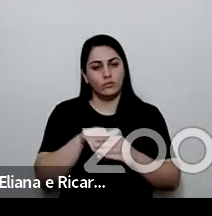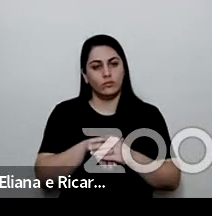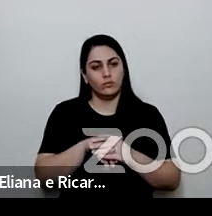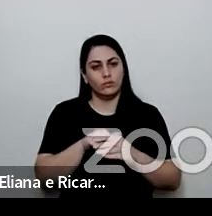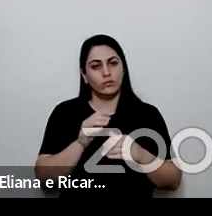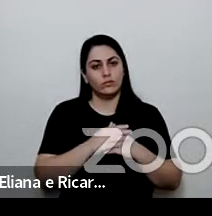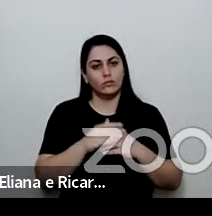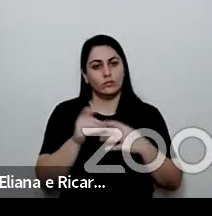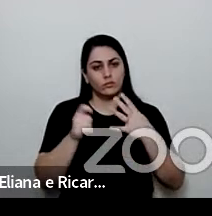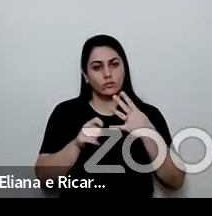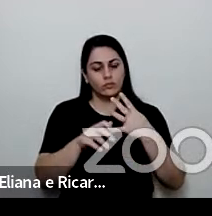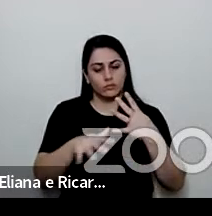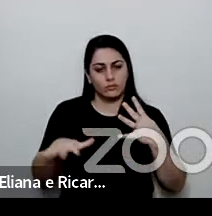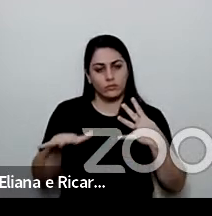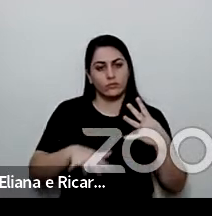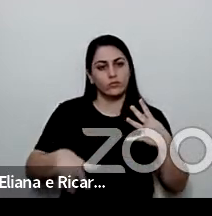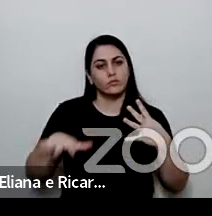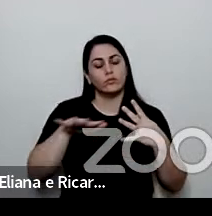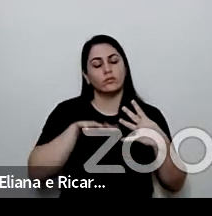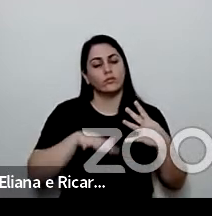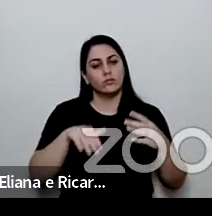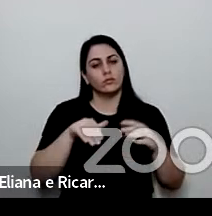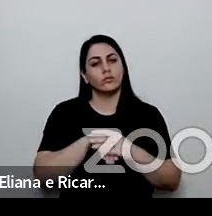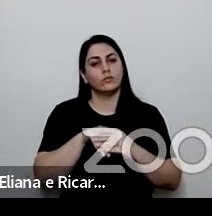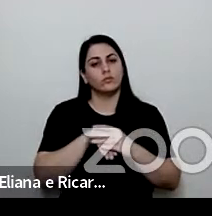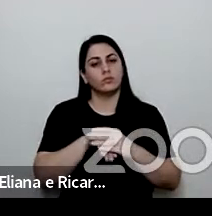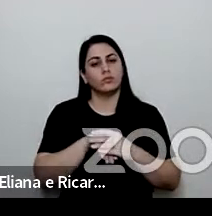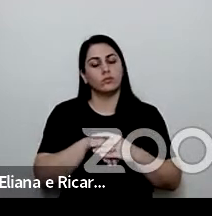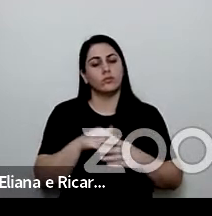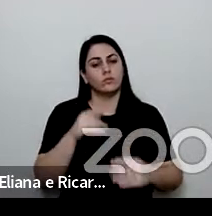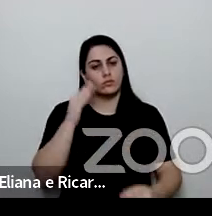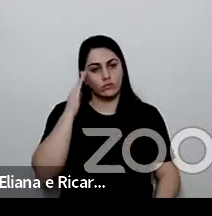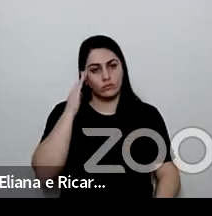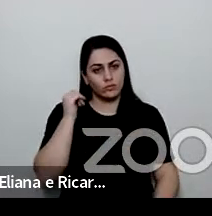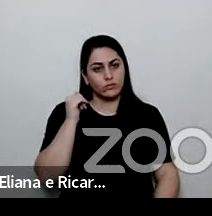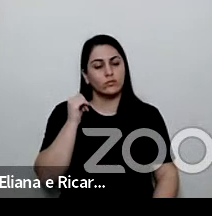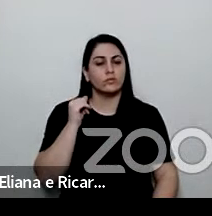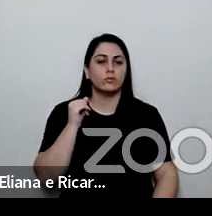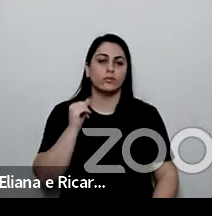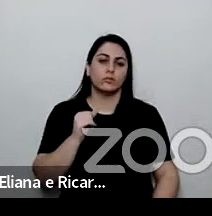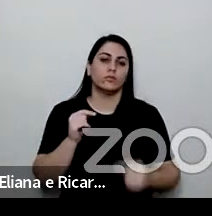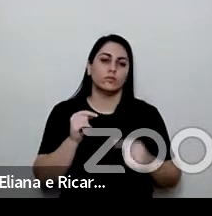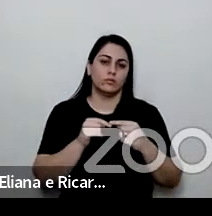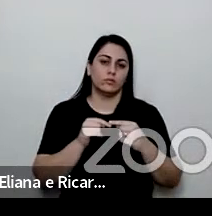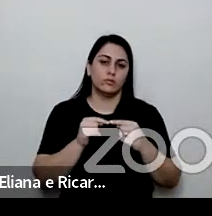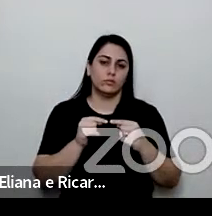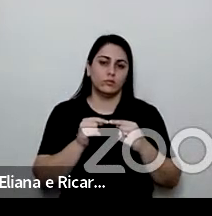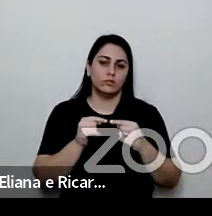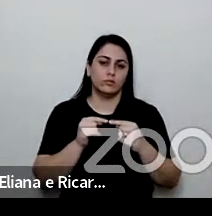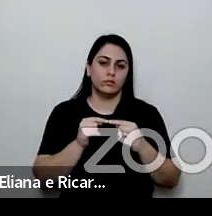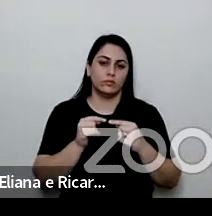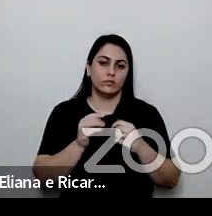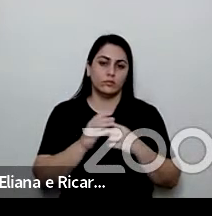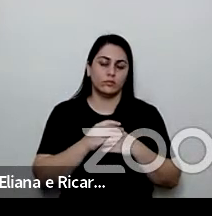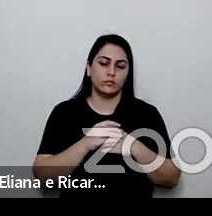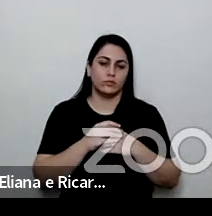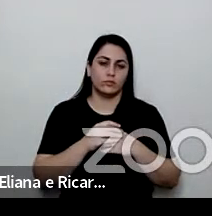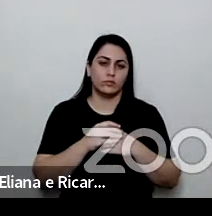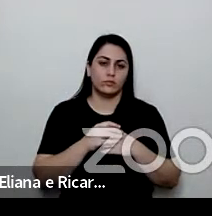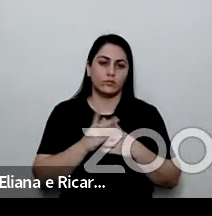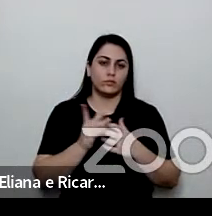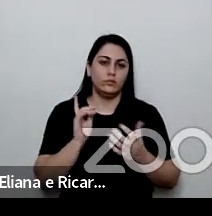edição eleitoral é que nós entendemos ser se em caso de quando a